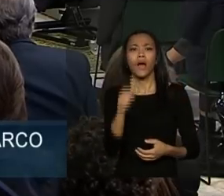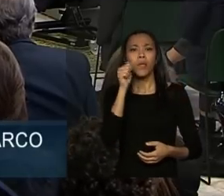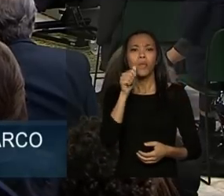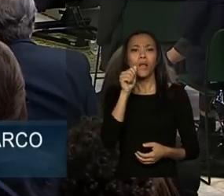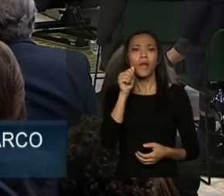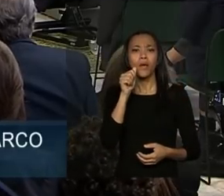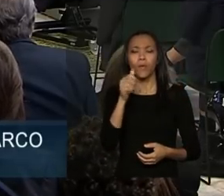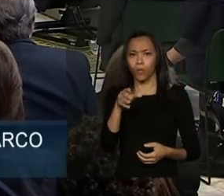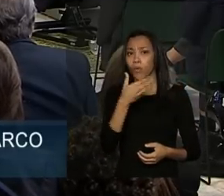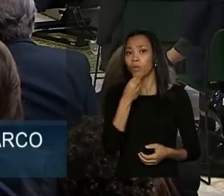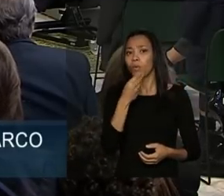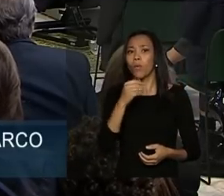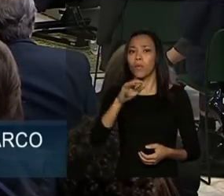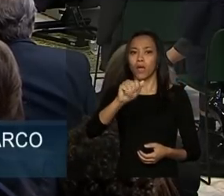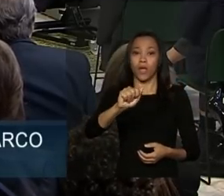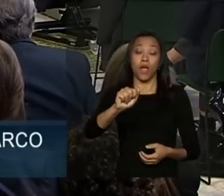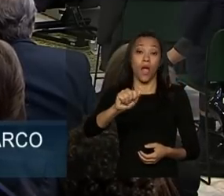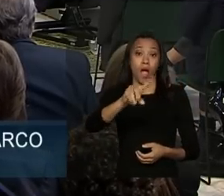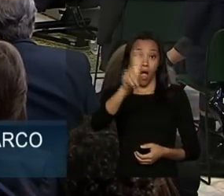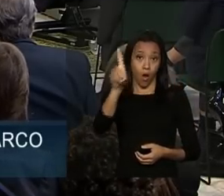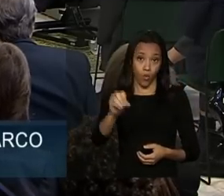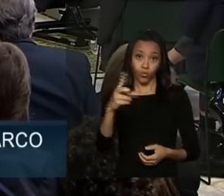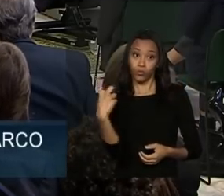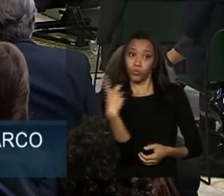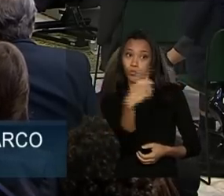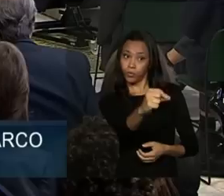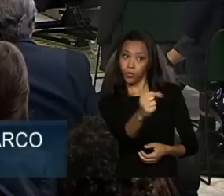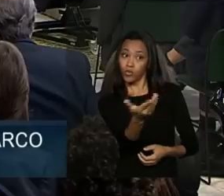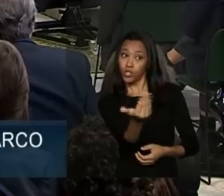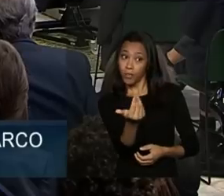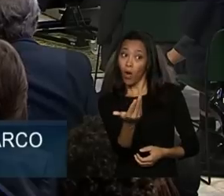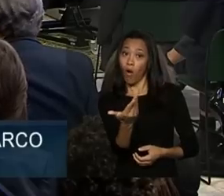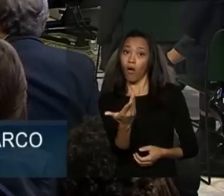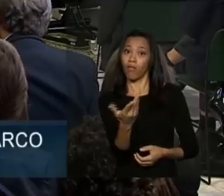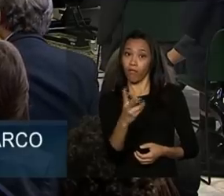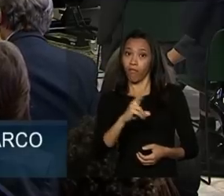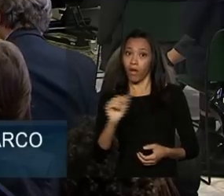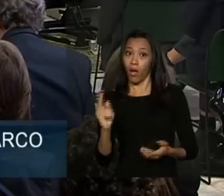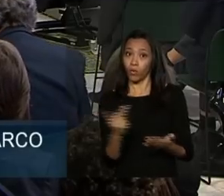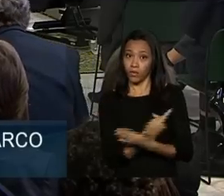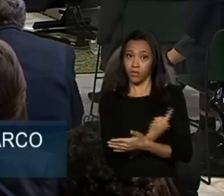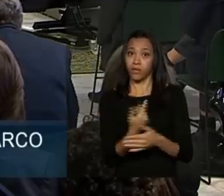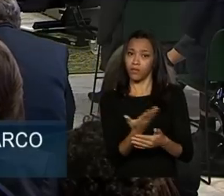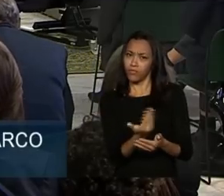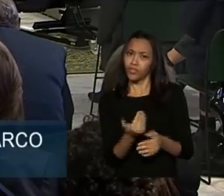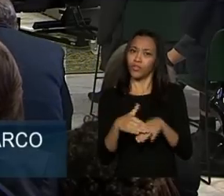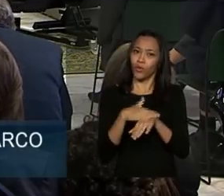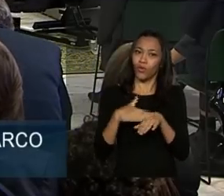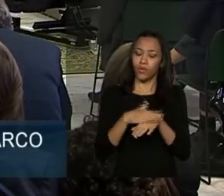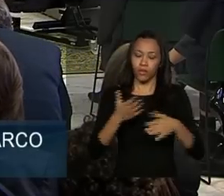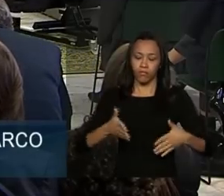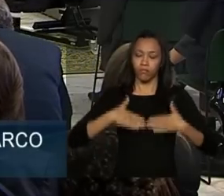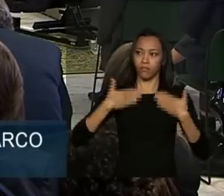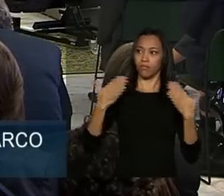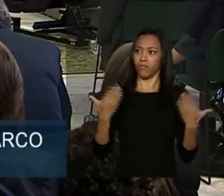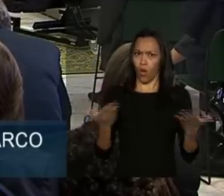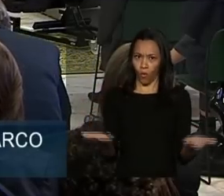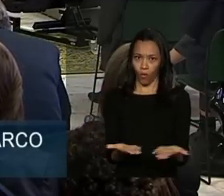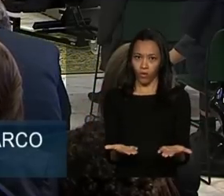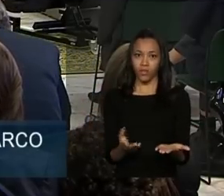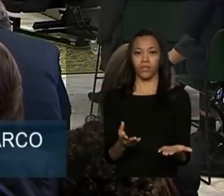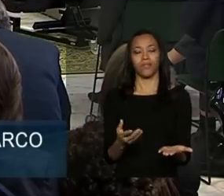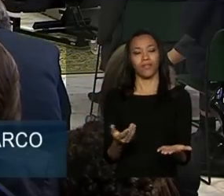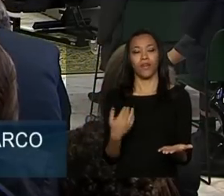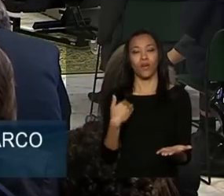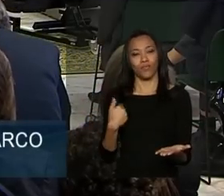fofocar com o Aldo algumas coisas e também já disse, ó, vai rolar, na minha informalidade, e Aldo foi surpreendido que rolou hoje. Mas, Aldo, eu